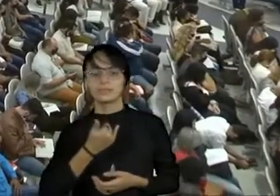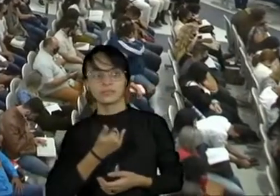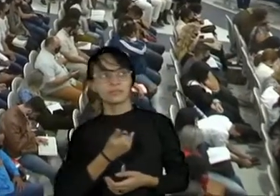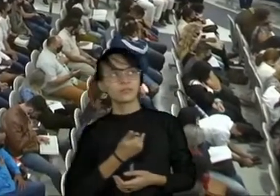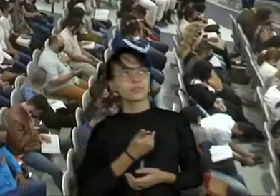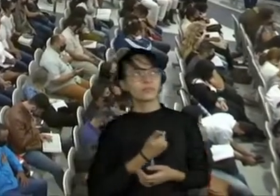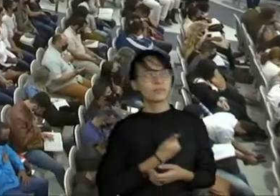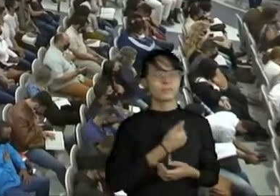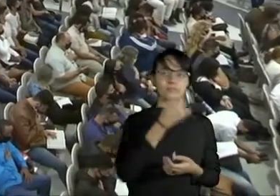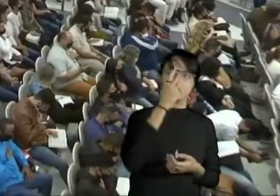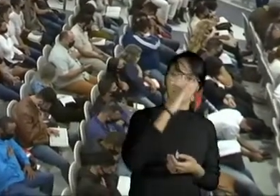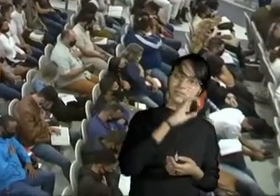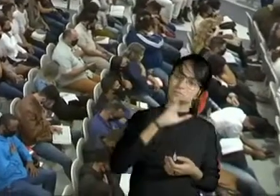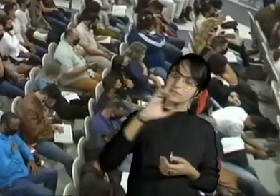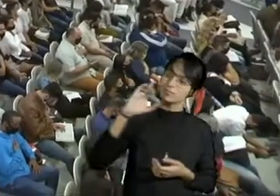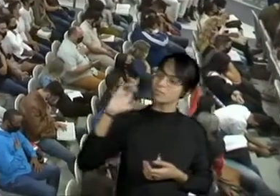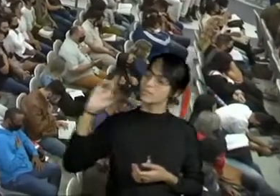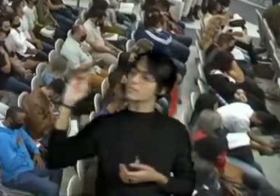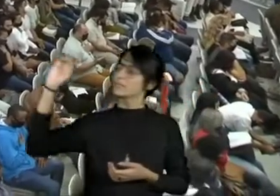Deus.